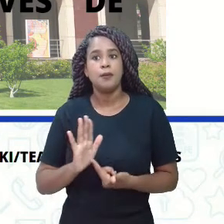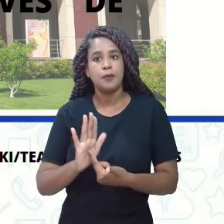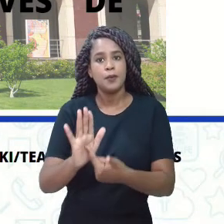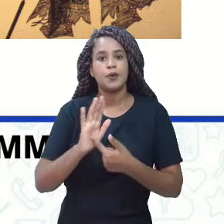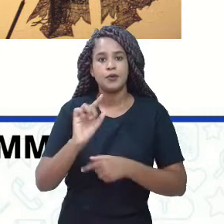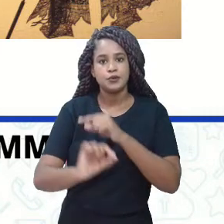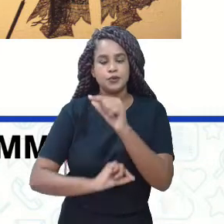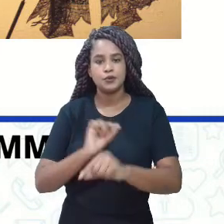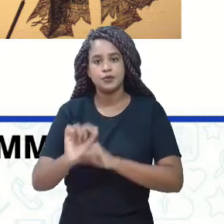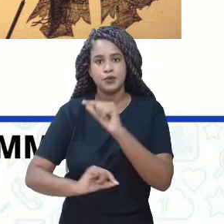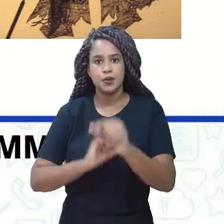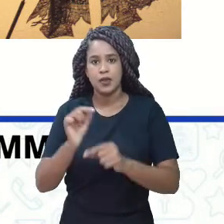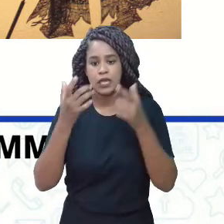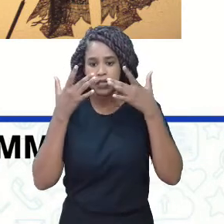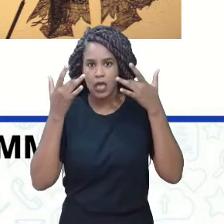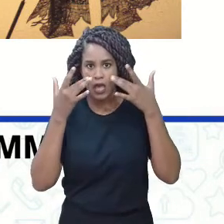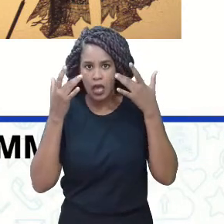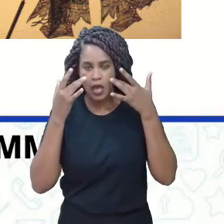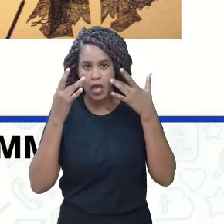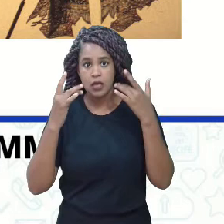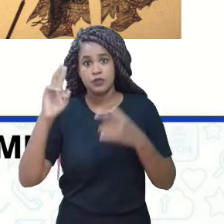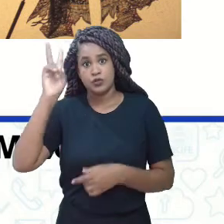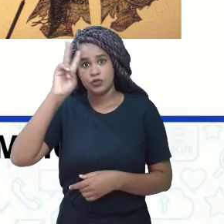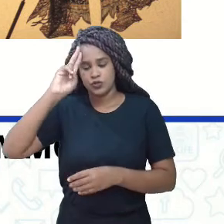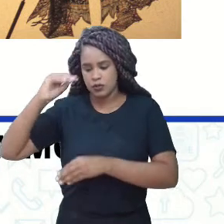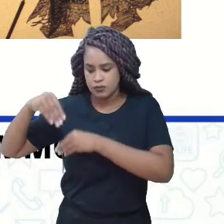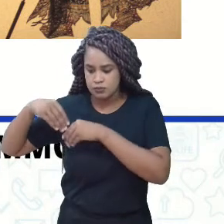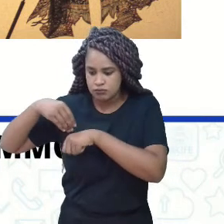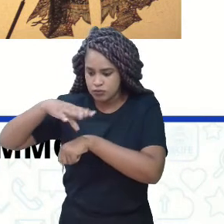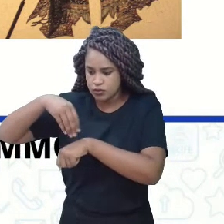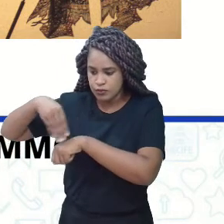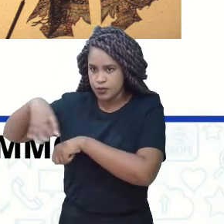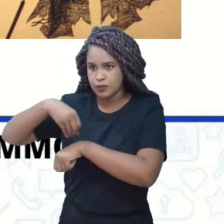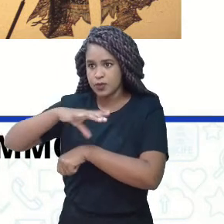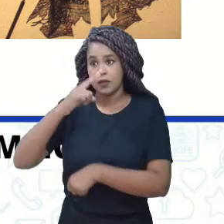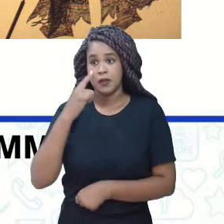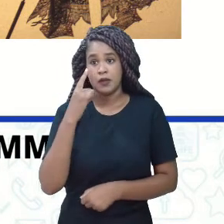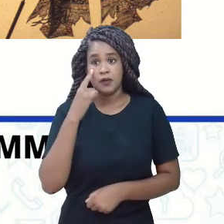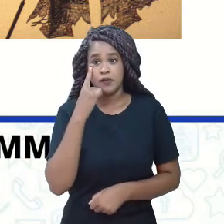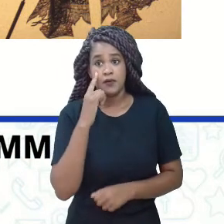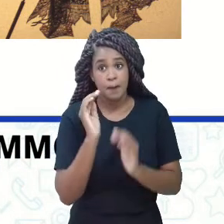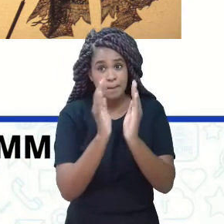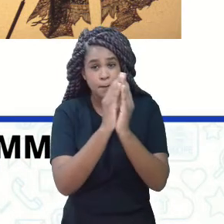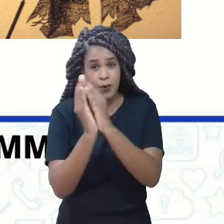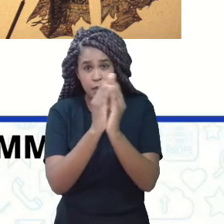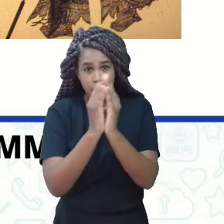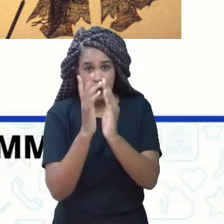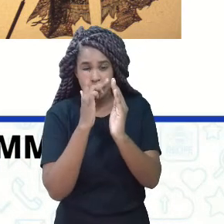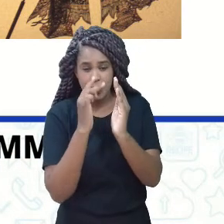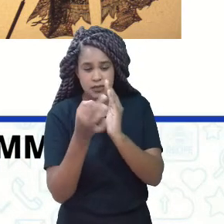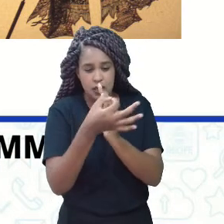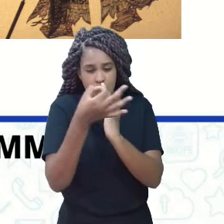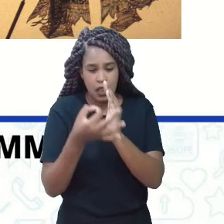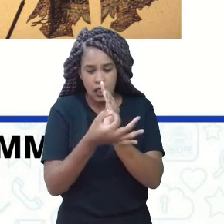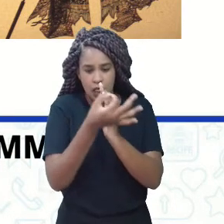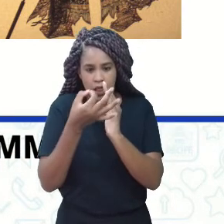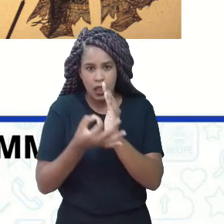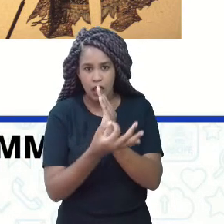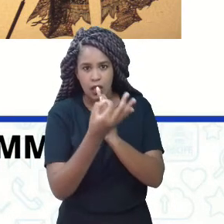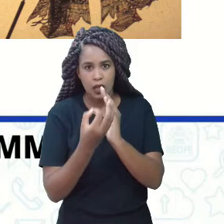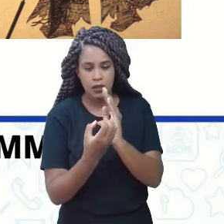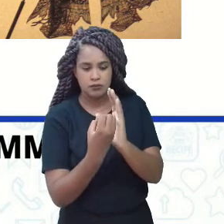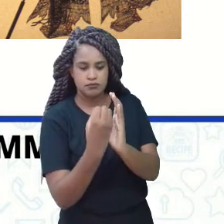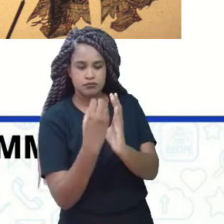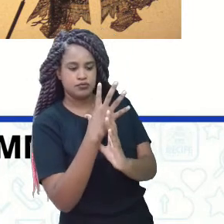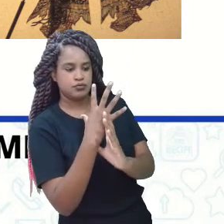essas histórias através das gerações, e a gente já viu. Olha aqui, ó. E tudo vazadinho, vê como é vazadinho, assim. Meu Deus,